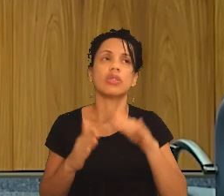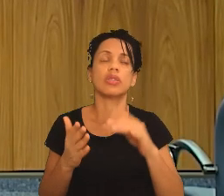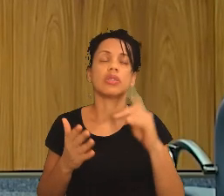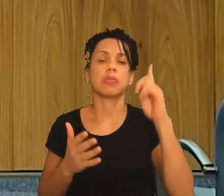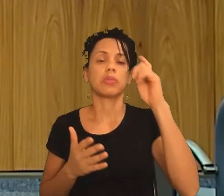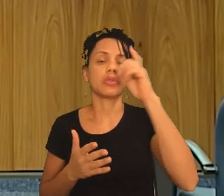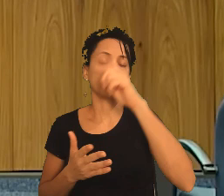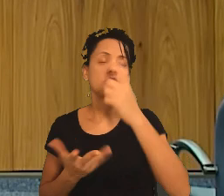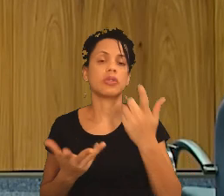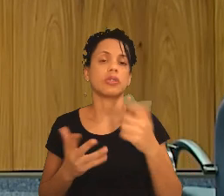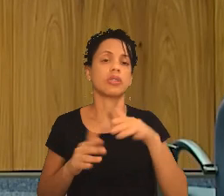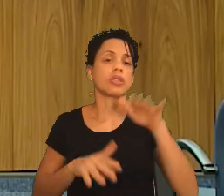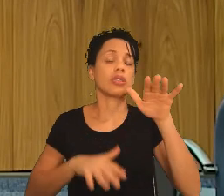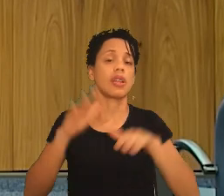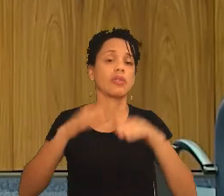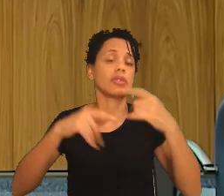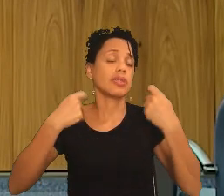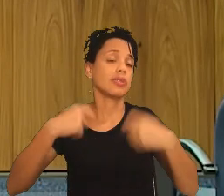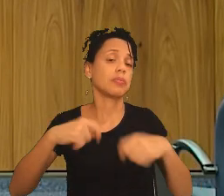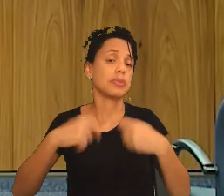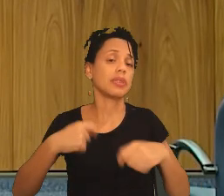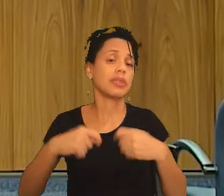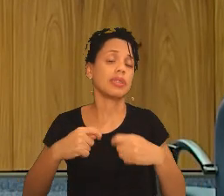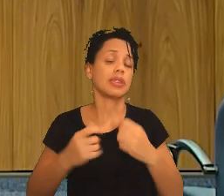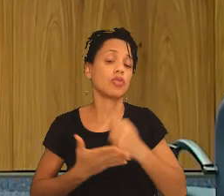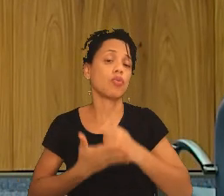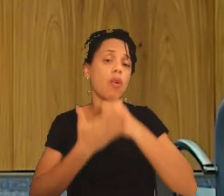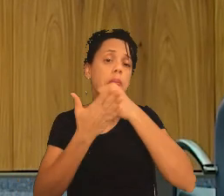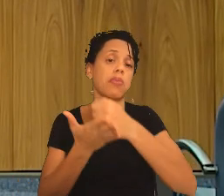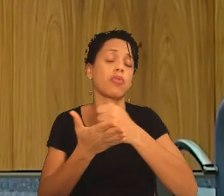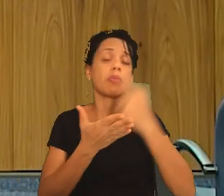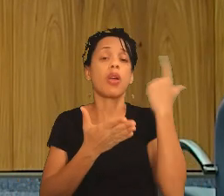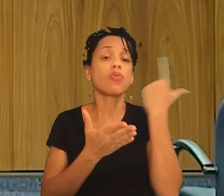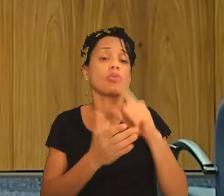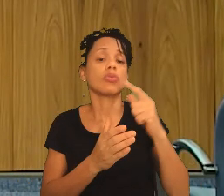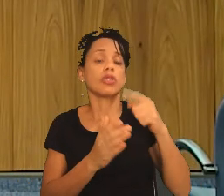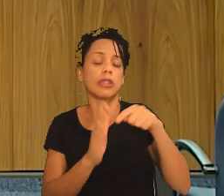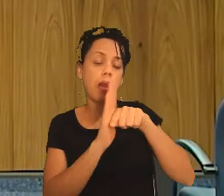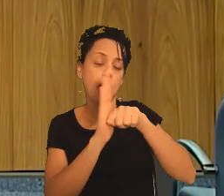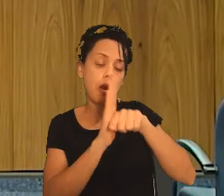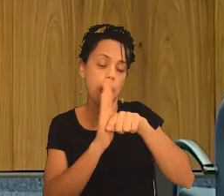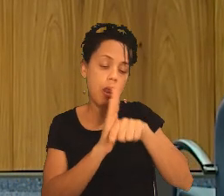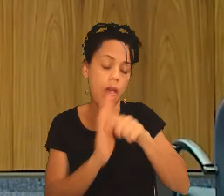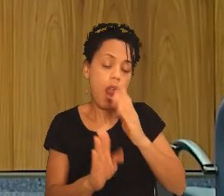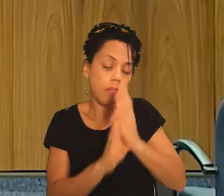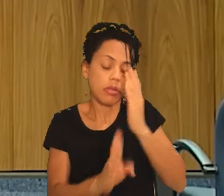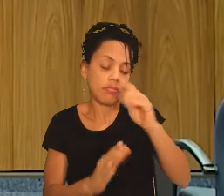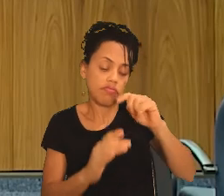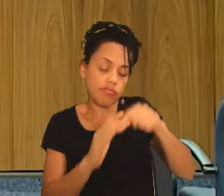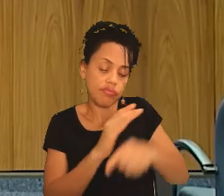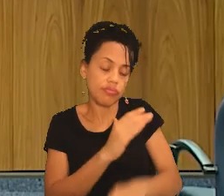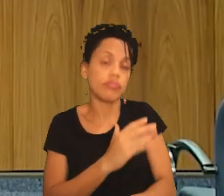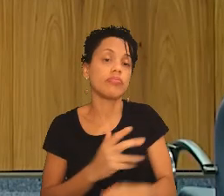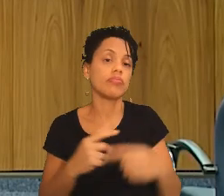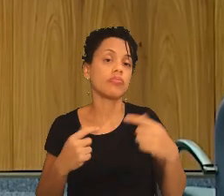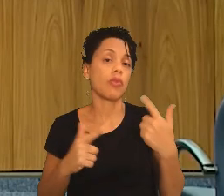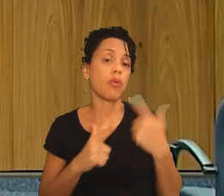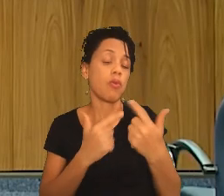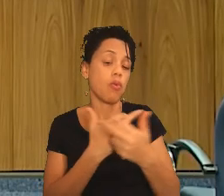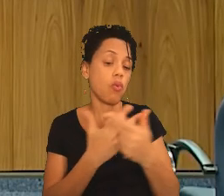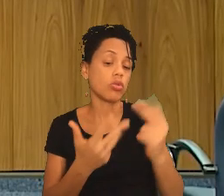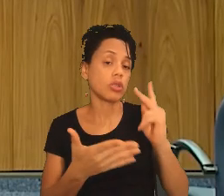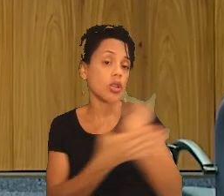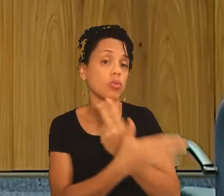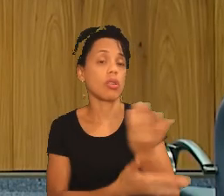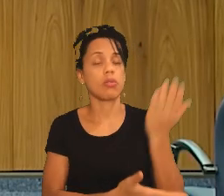sua procuradoria, e geralmente os colegas que atuam com a matéria indígena lidam com situações urgentes, situações